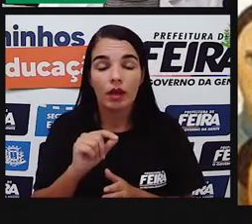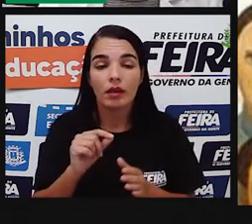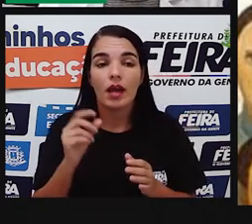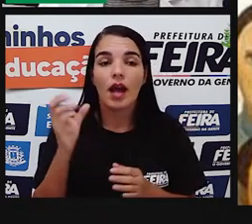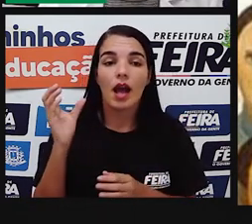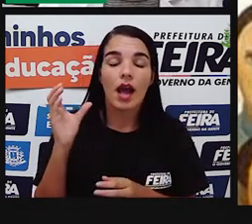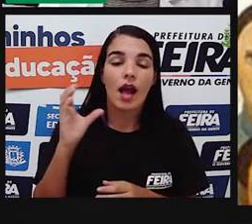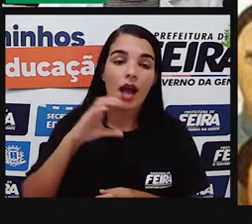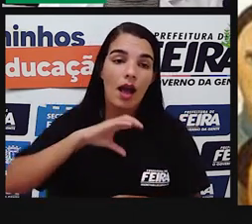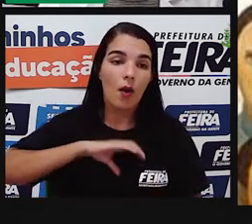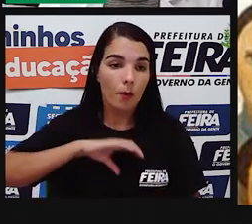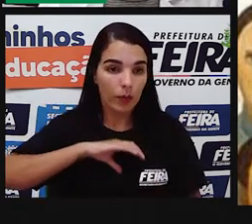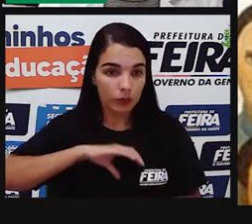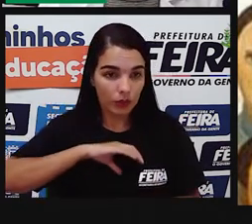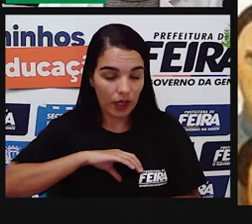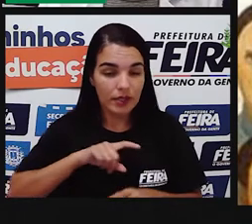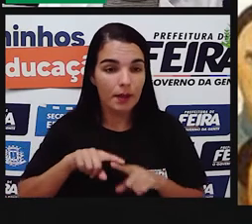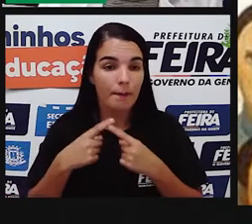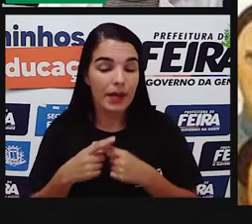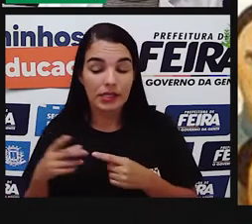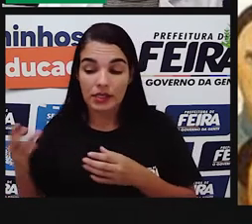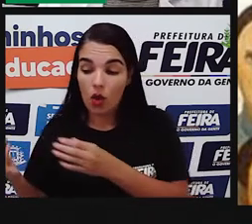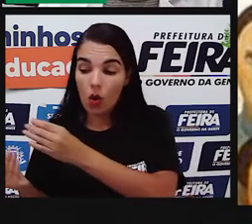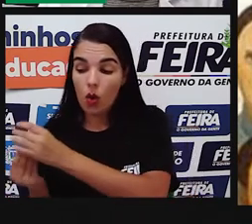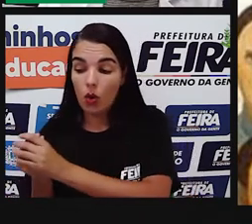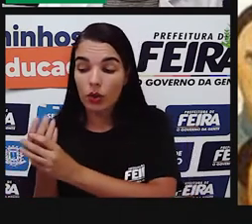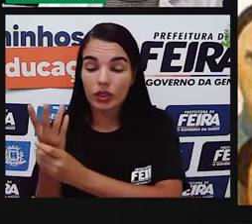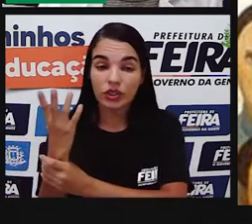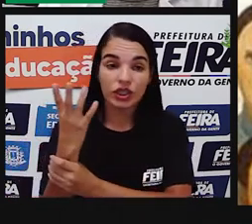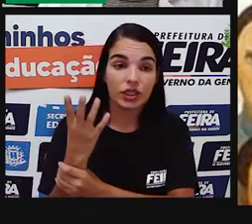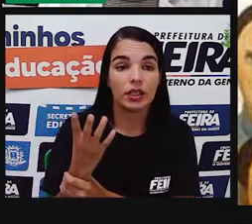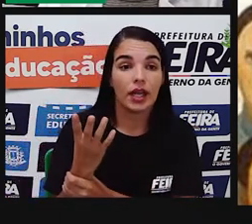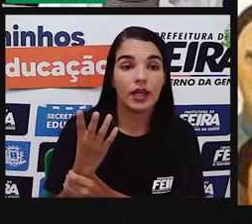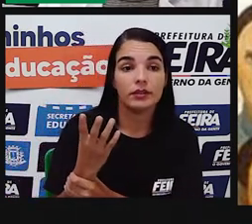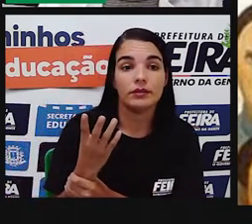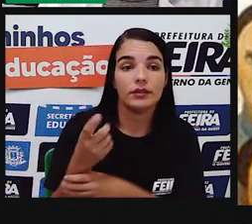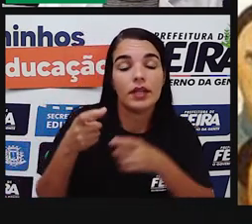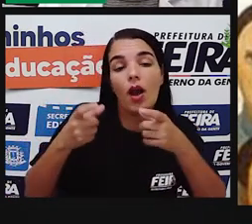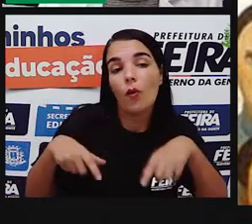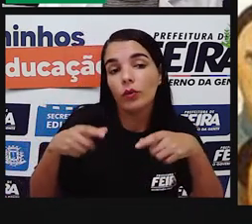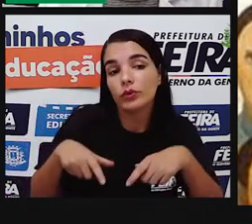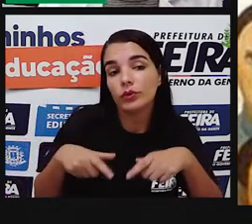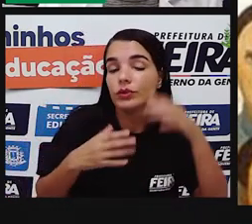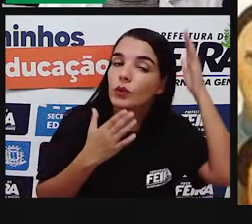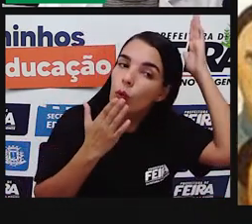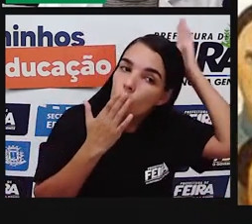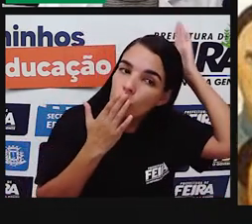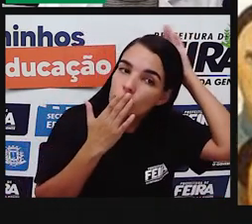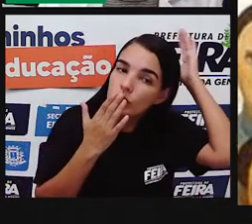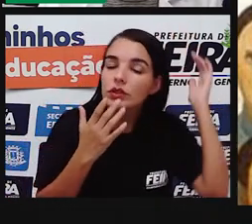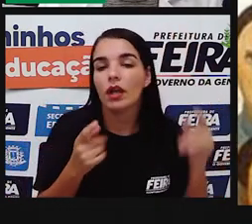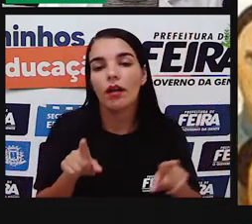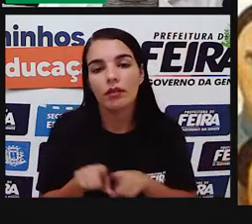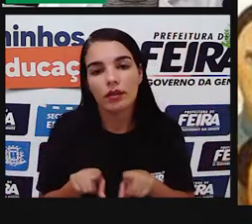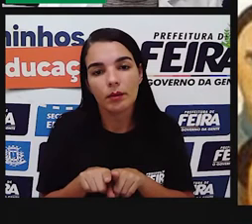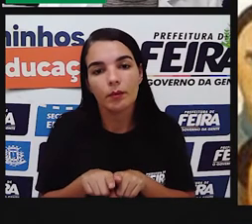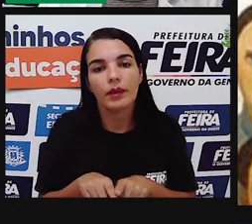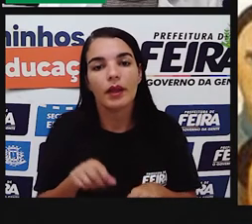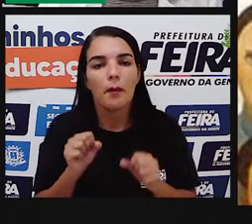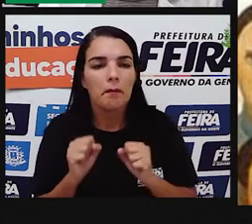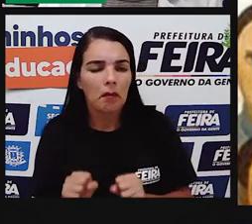já estão incorporadas à nossa cultura, ao nosso vocabulário. Assim, pode ser também a influência